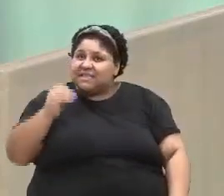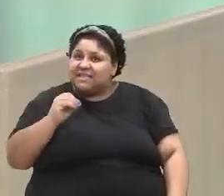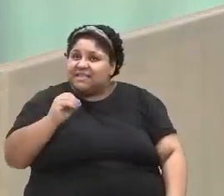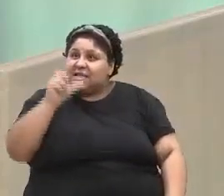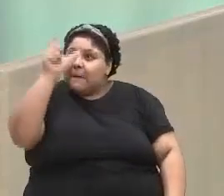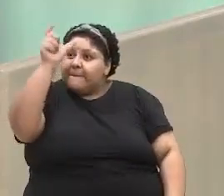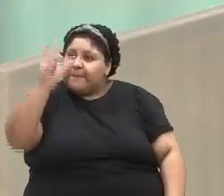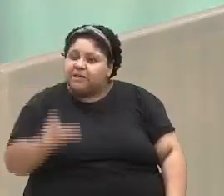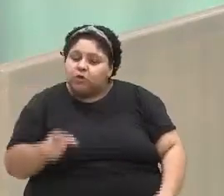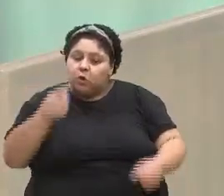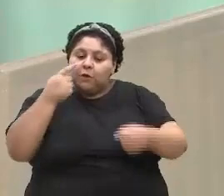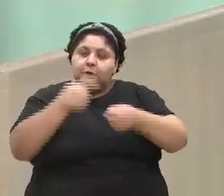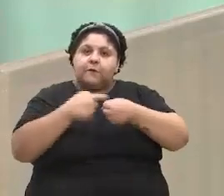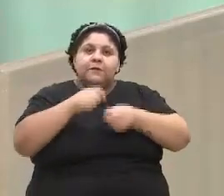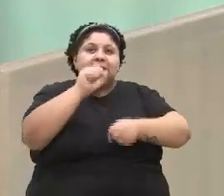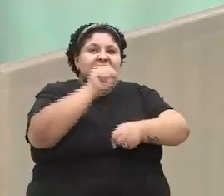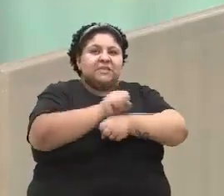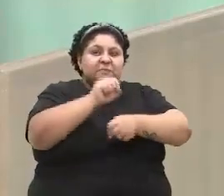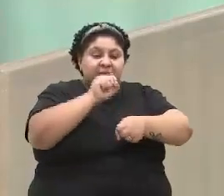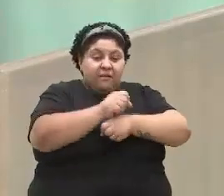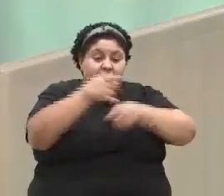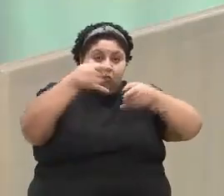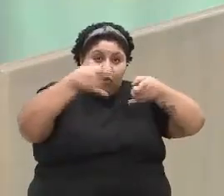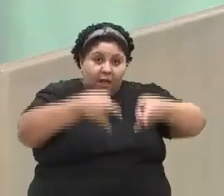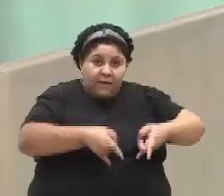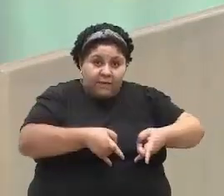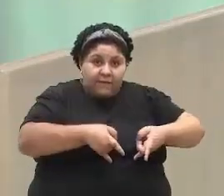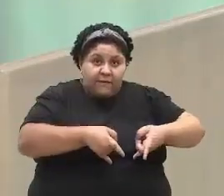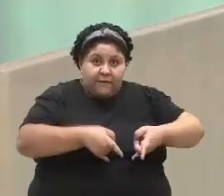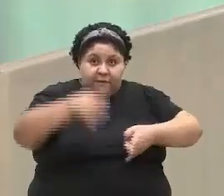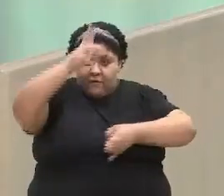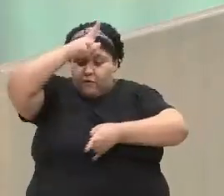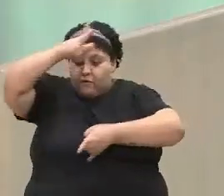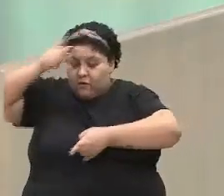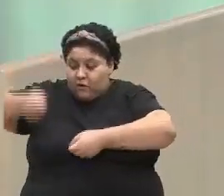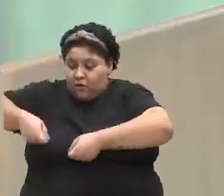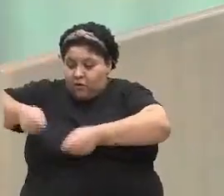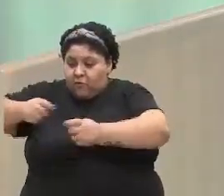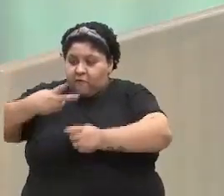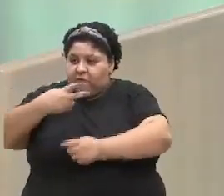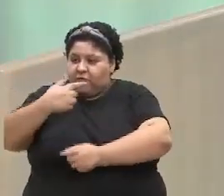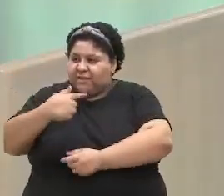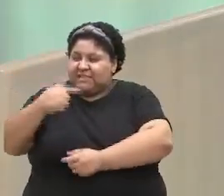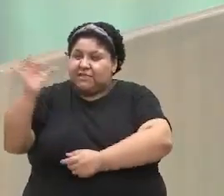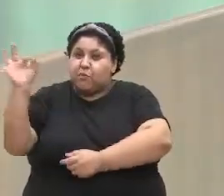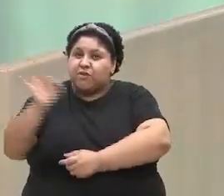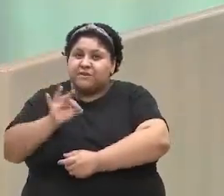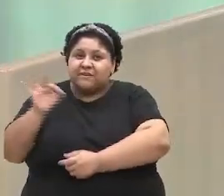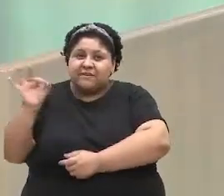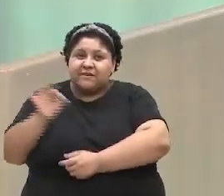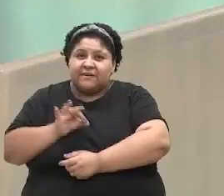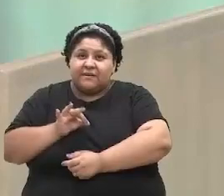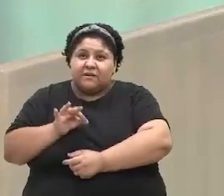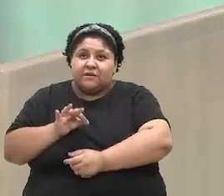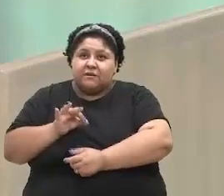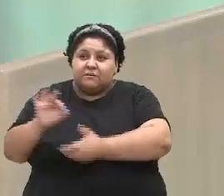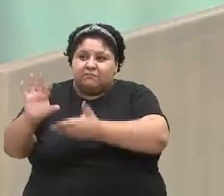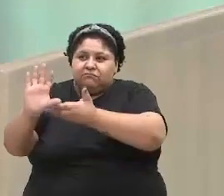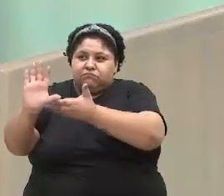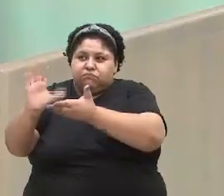cidade esperando um leito e que o município gasta 27% da sua